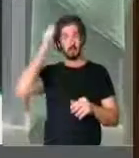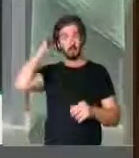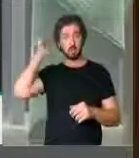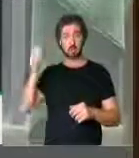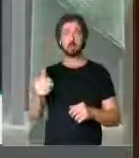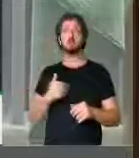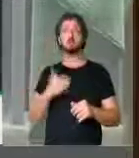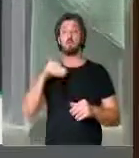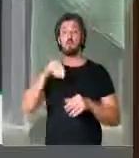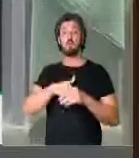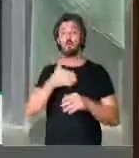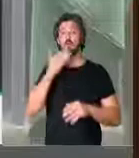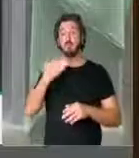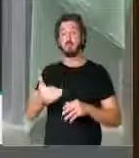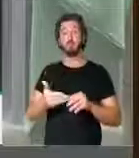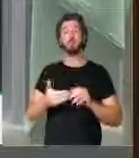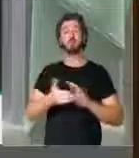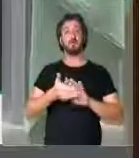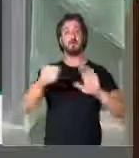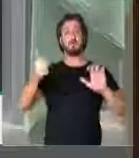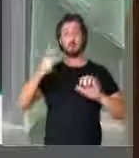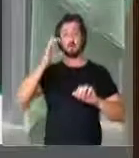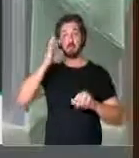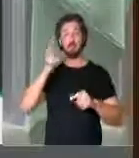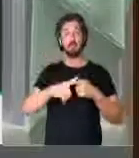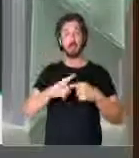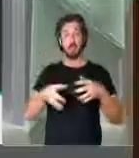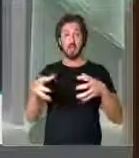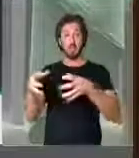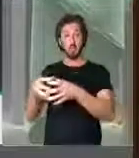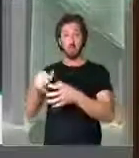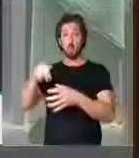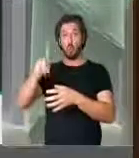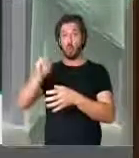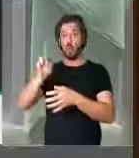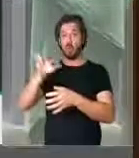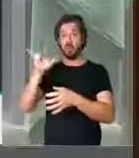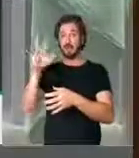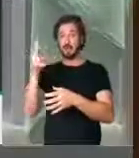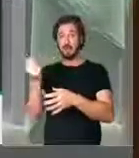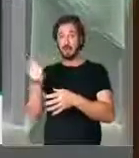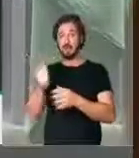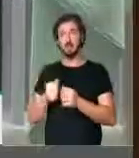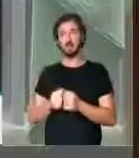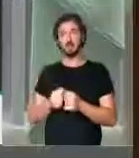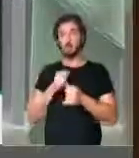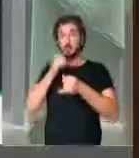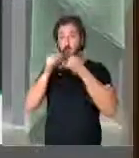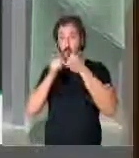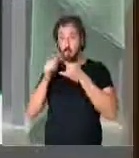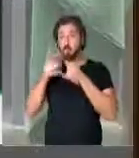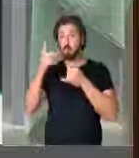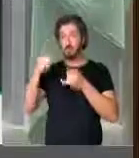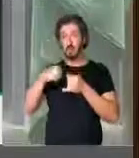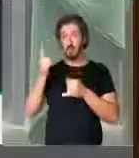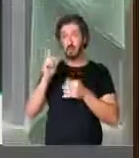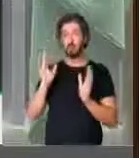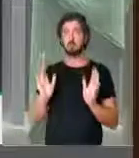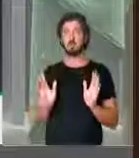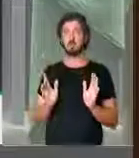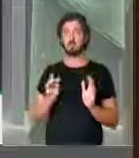Votei a favor do impeachment porque entendia que aquela quadrilha, formação do Ministério Público Federal, foi o Ministério Público Federal que falou